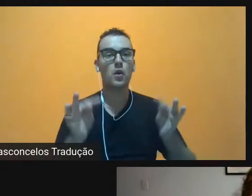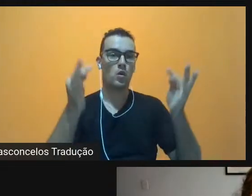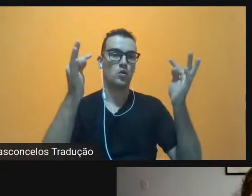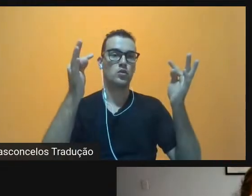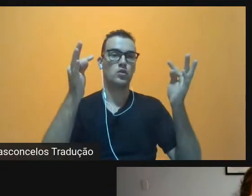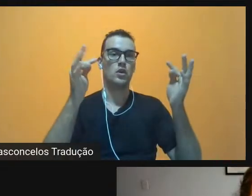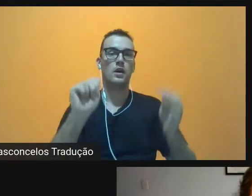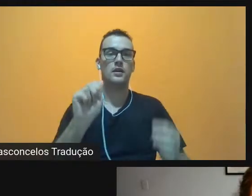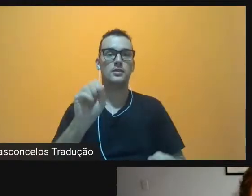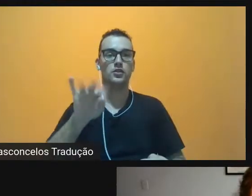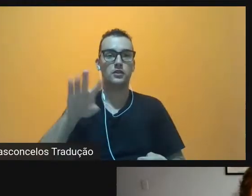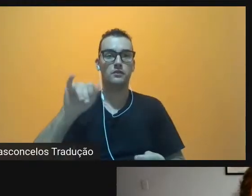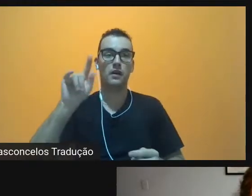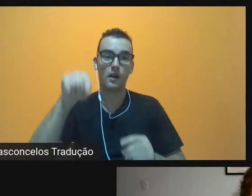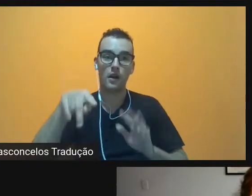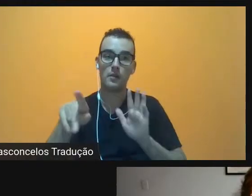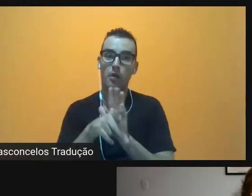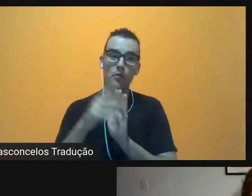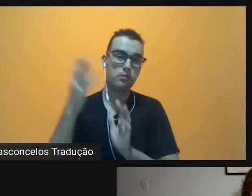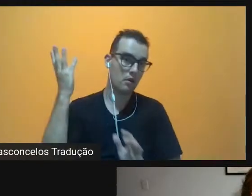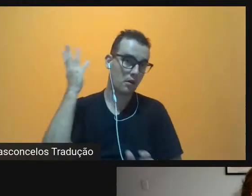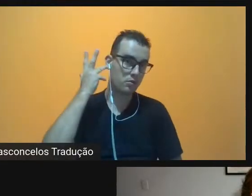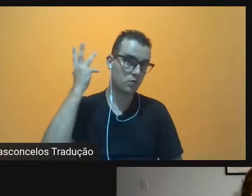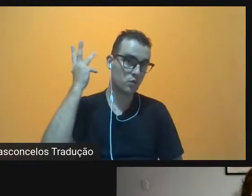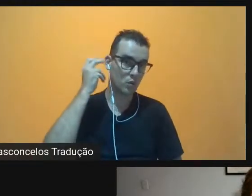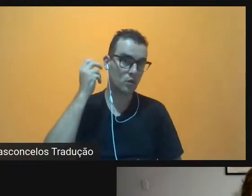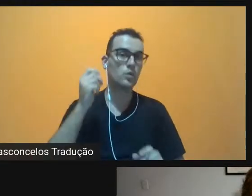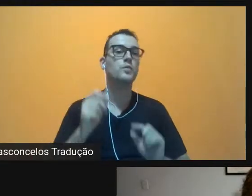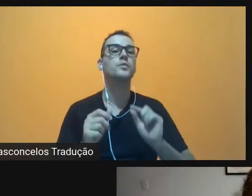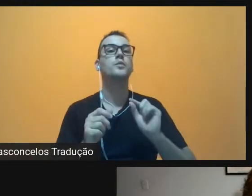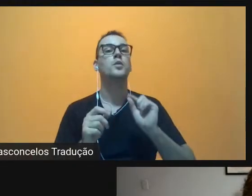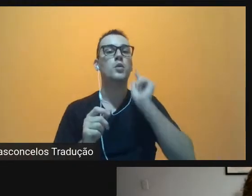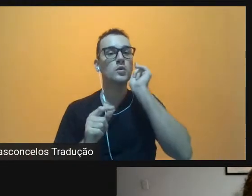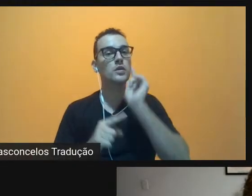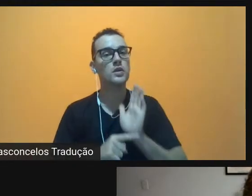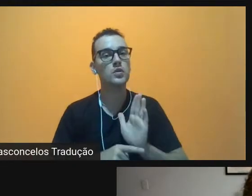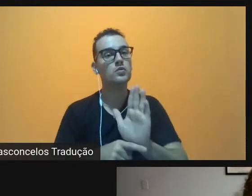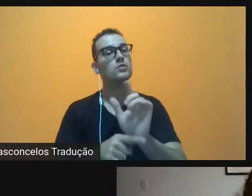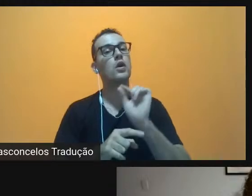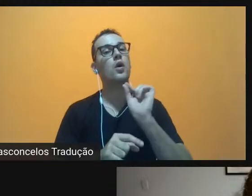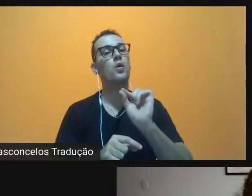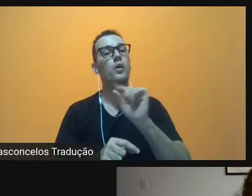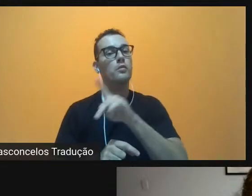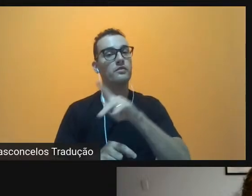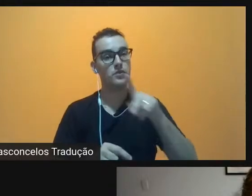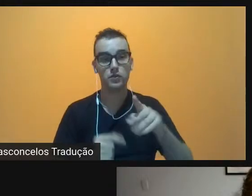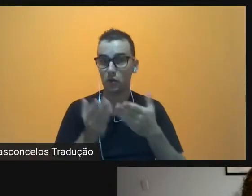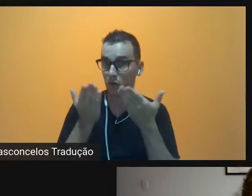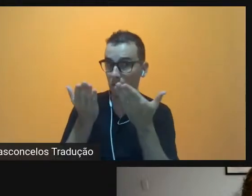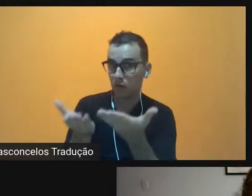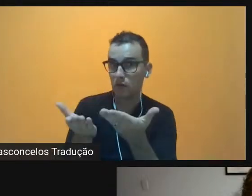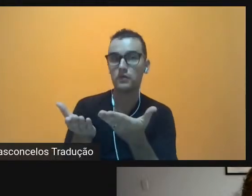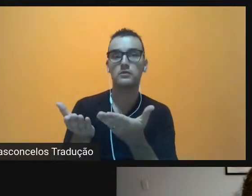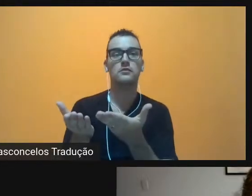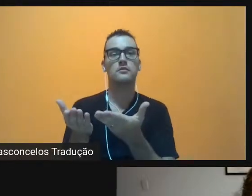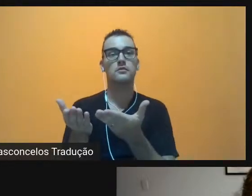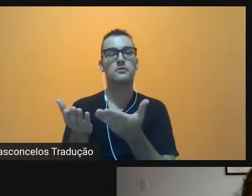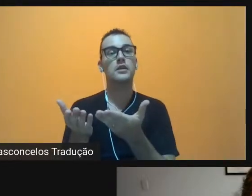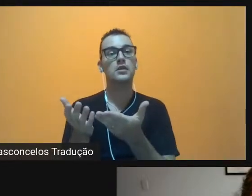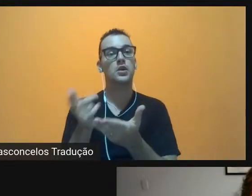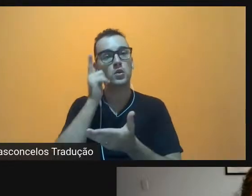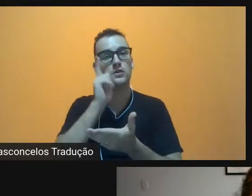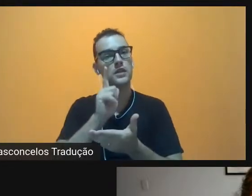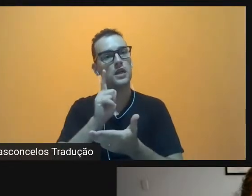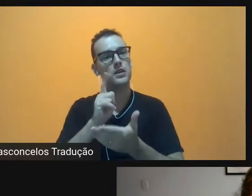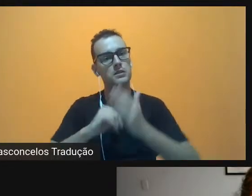a audiodescrição, e contribuindo para que esses professores, né, pudessem ter práticas